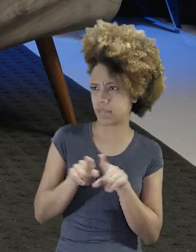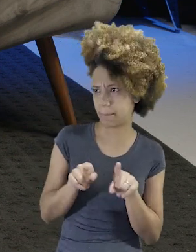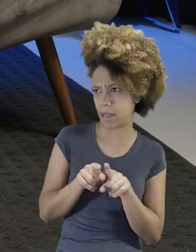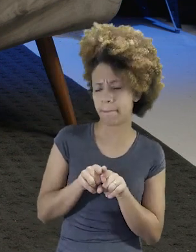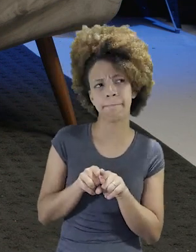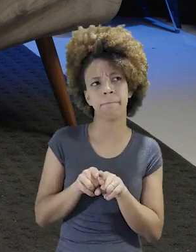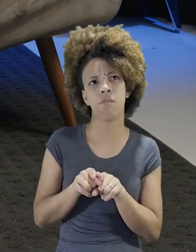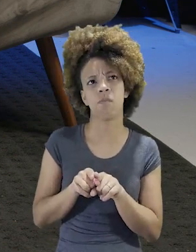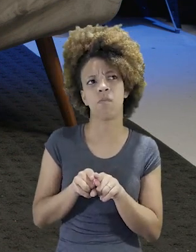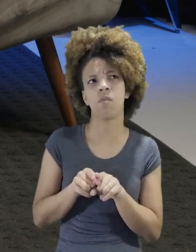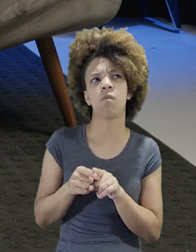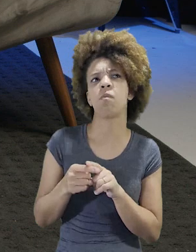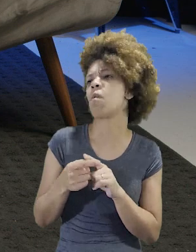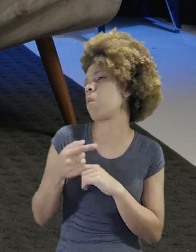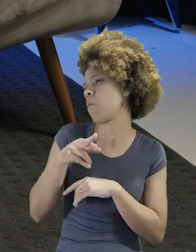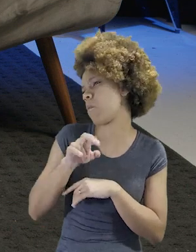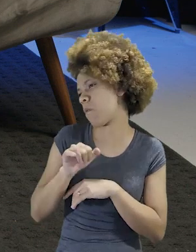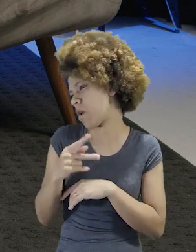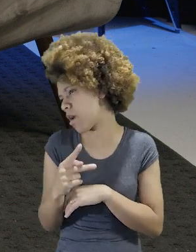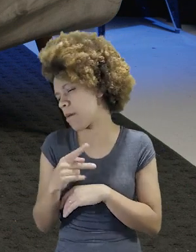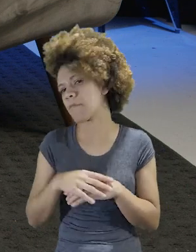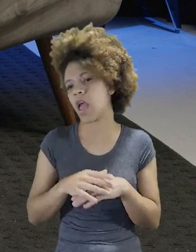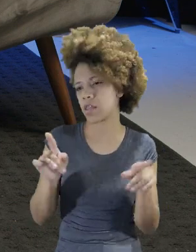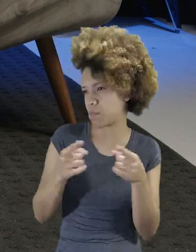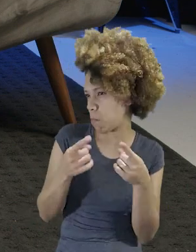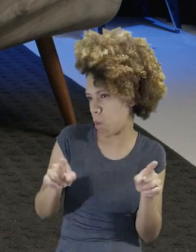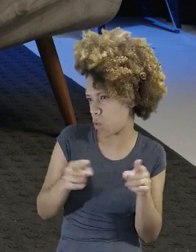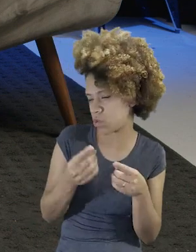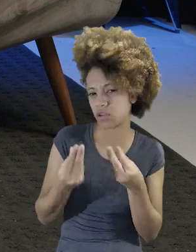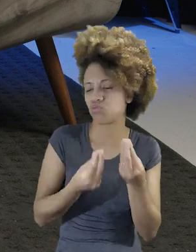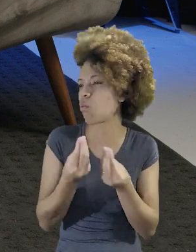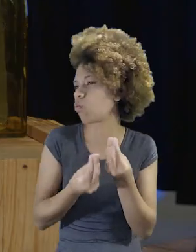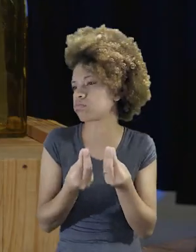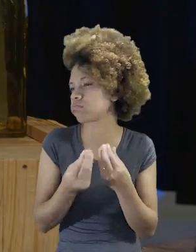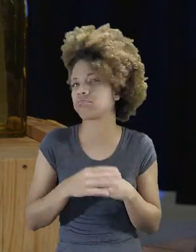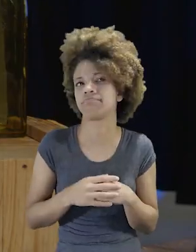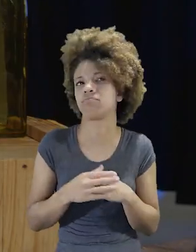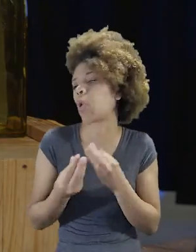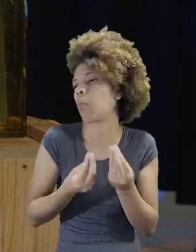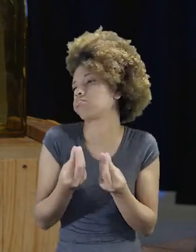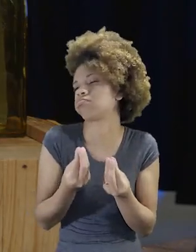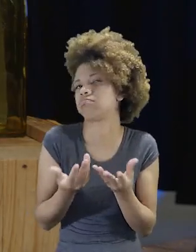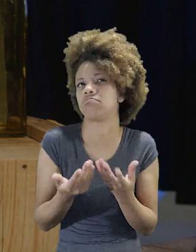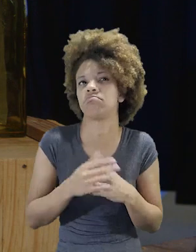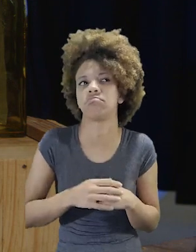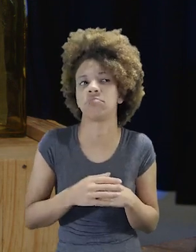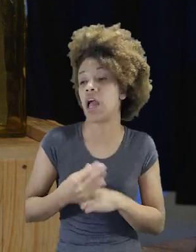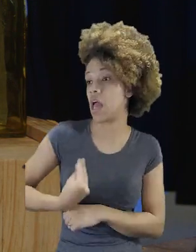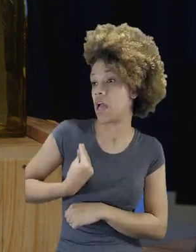contos né de como de como né de como é a vida do crime vocês vão como se fossem